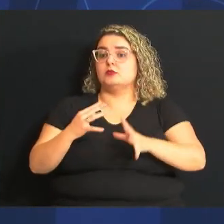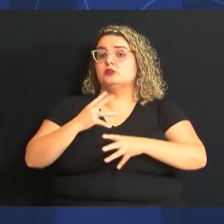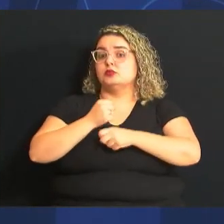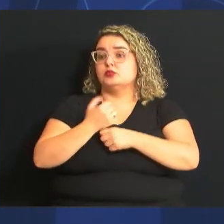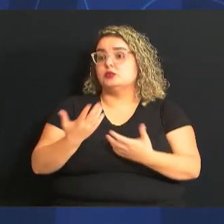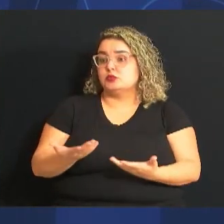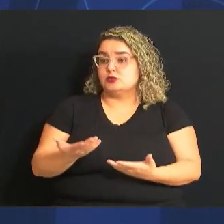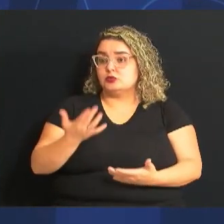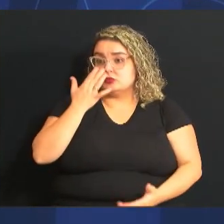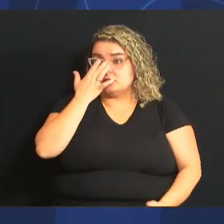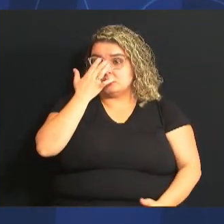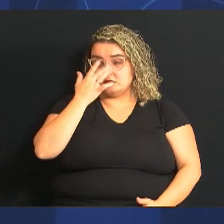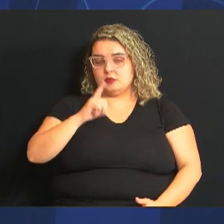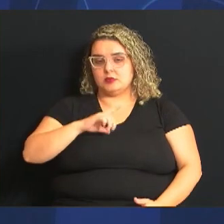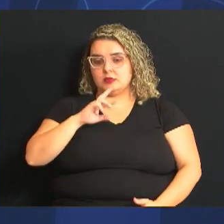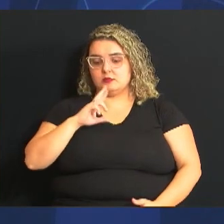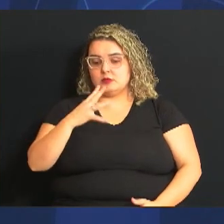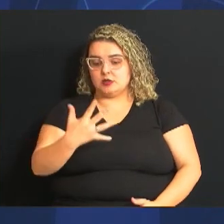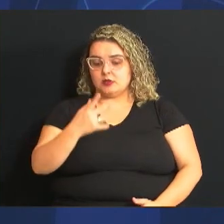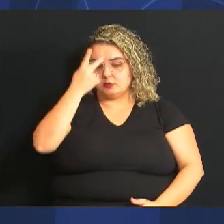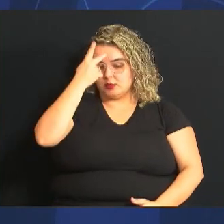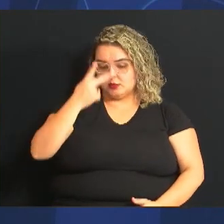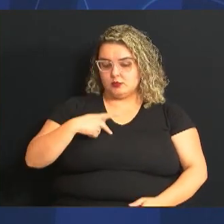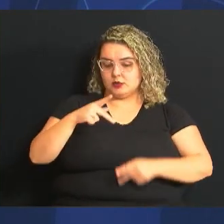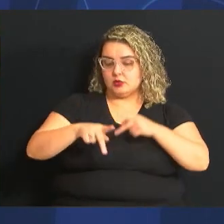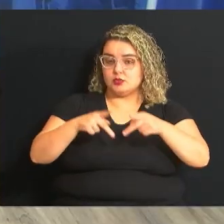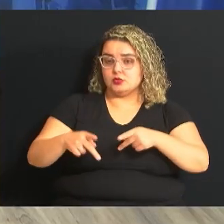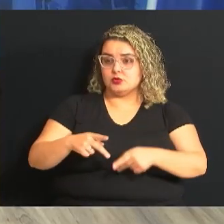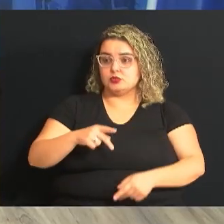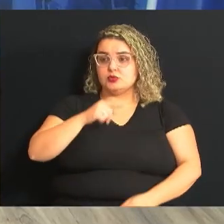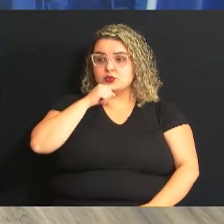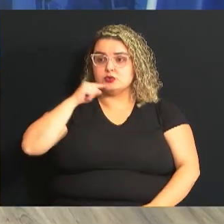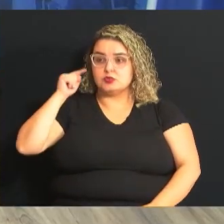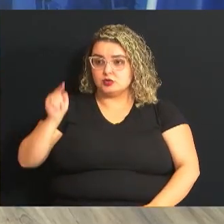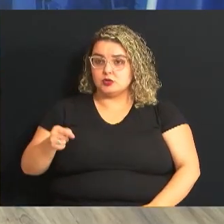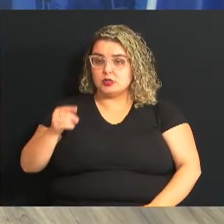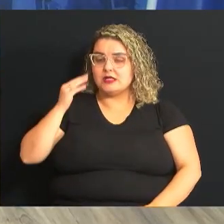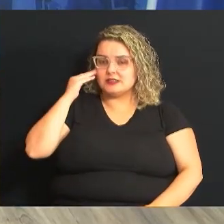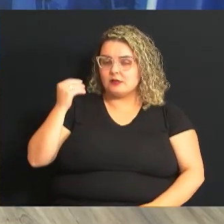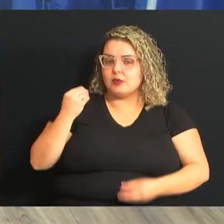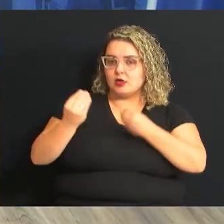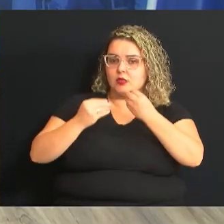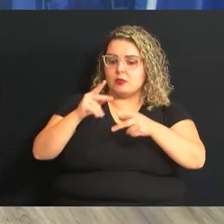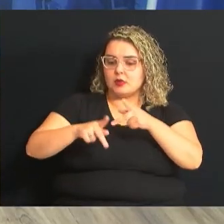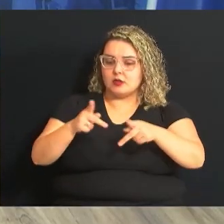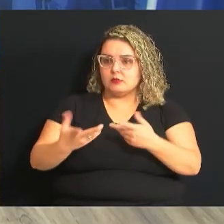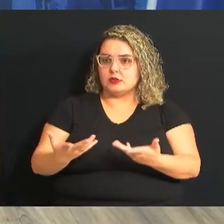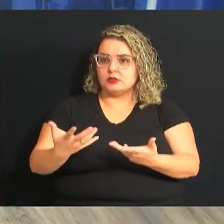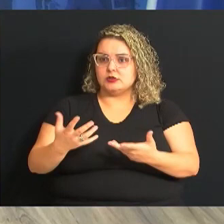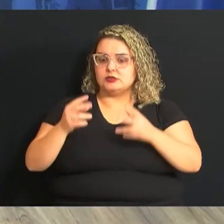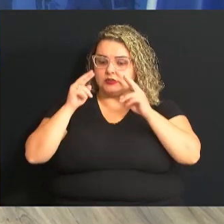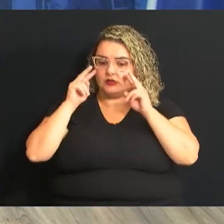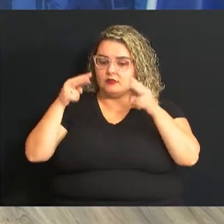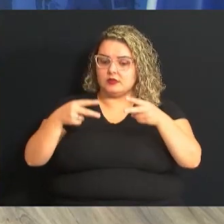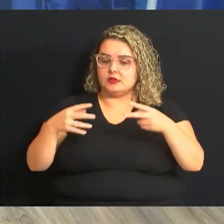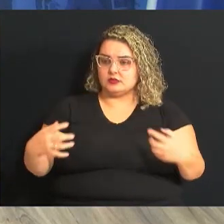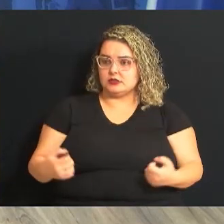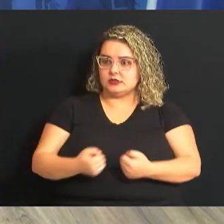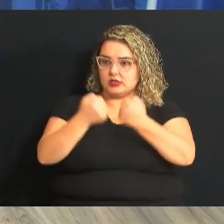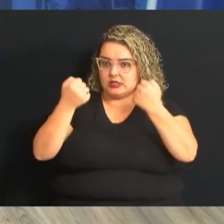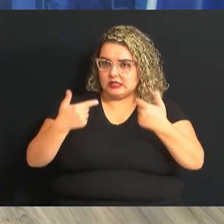visuais, sabe? Você saber ler quadros, ler obras de arte, quer dizer, isso aí também é uma leitura